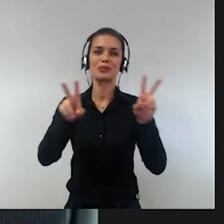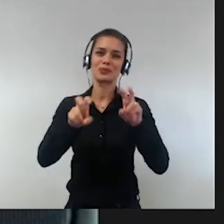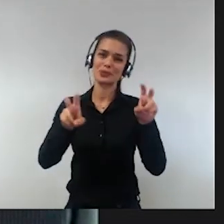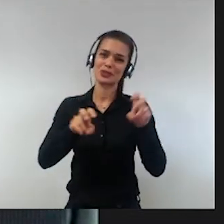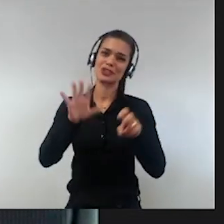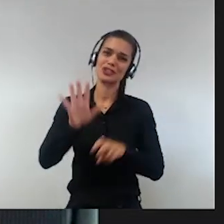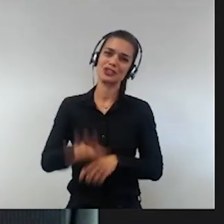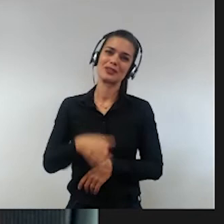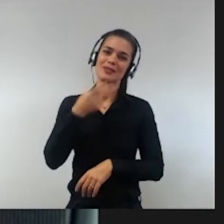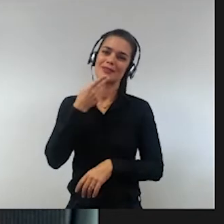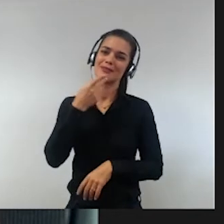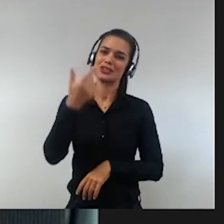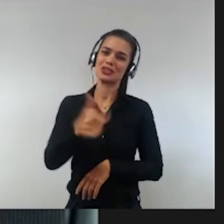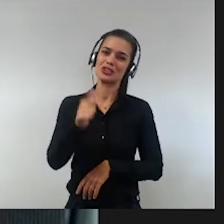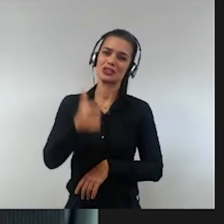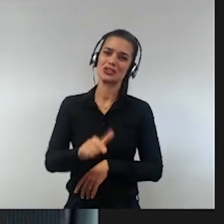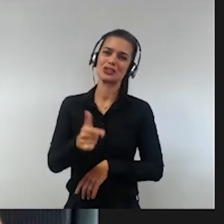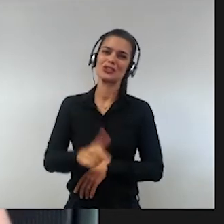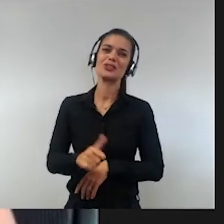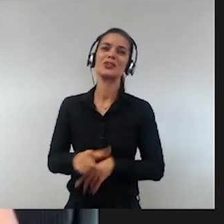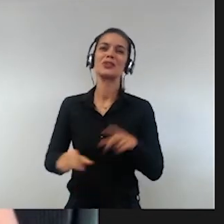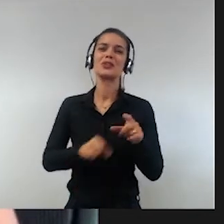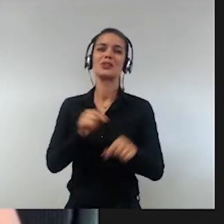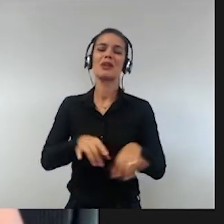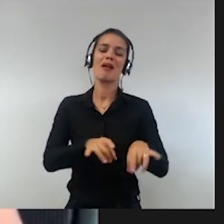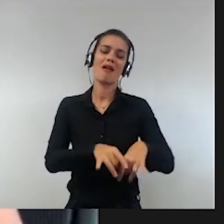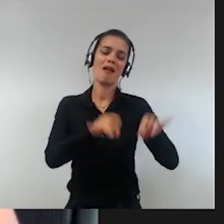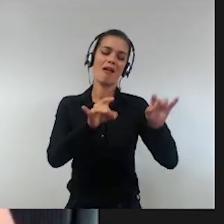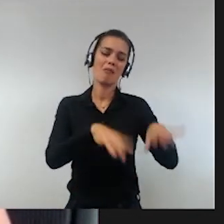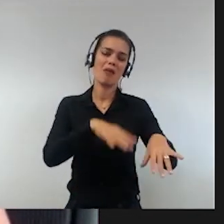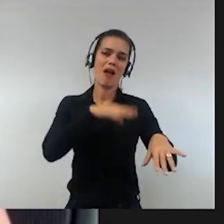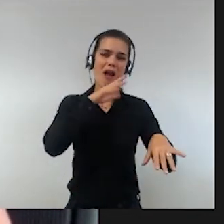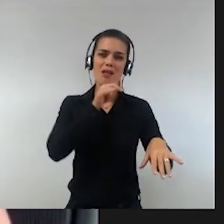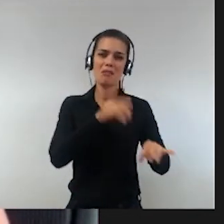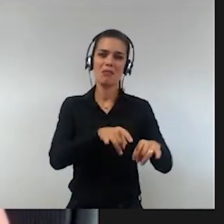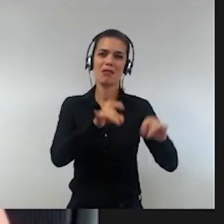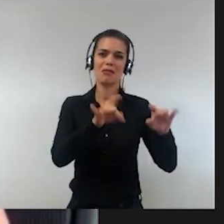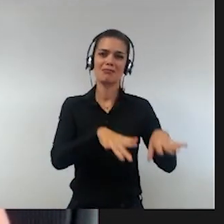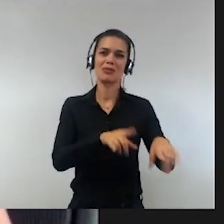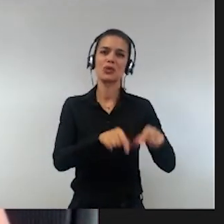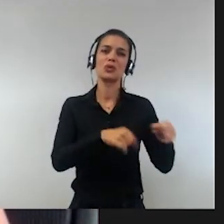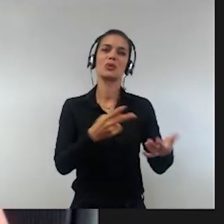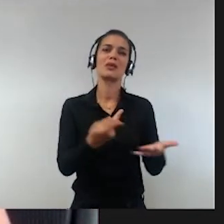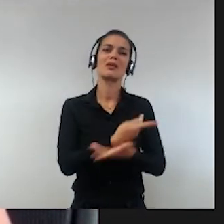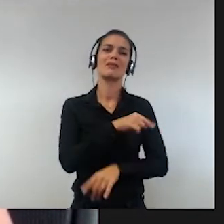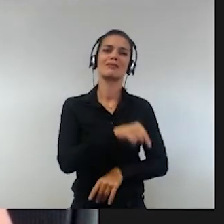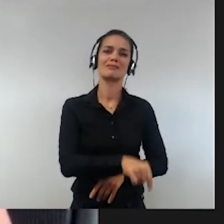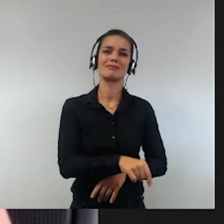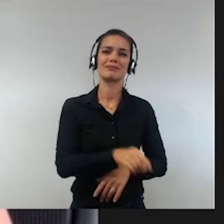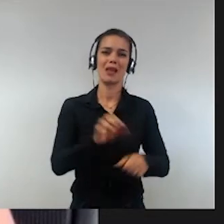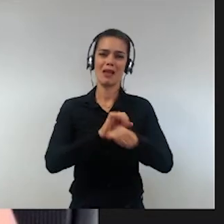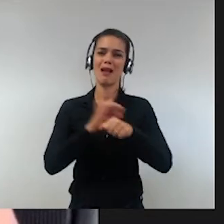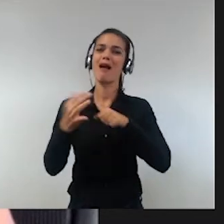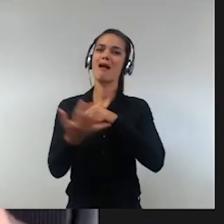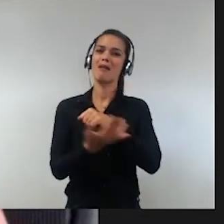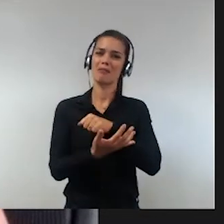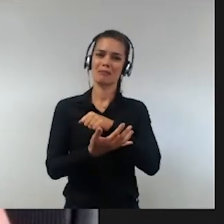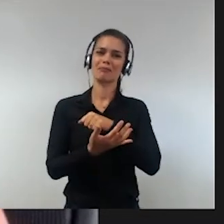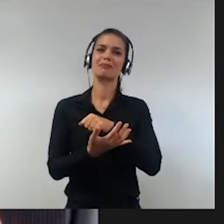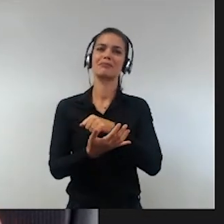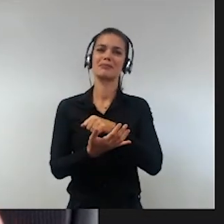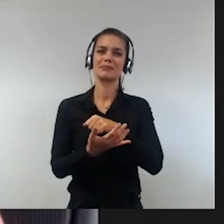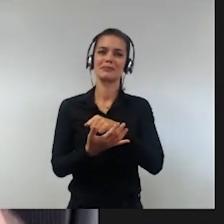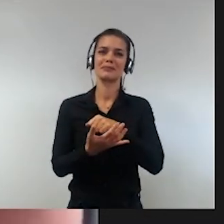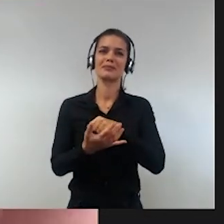já é recorrente, é o tema do abandono. E os efeitos dessa pandemia vêm